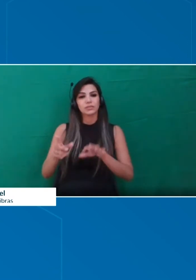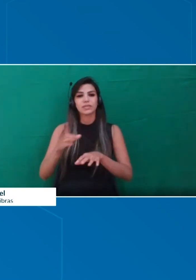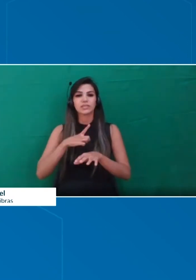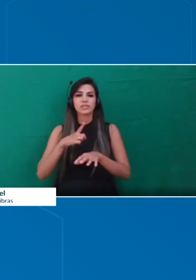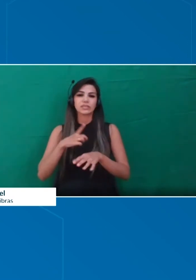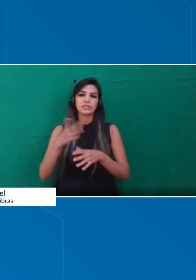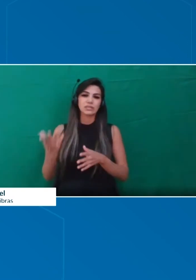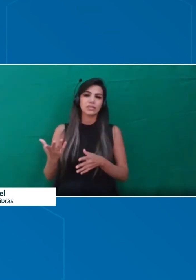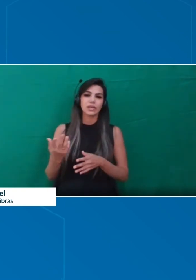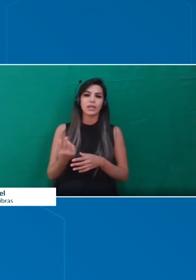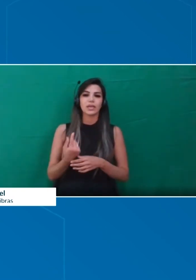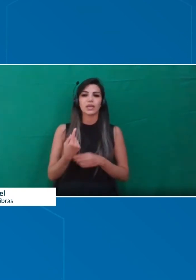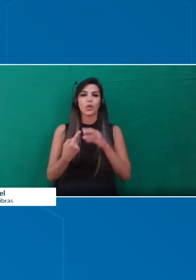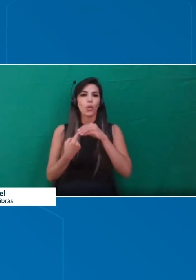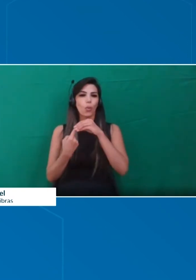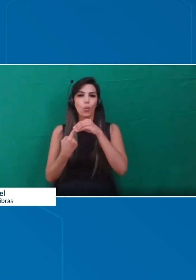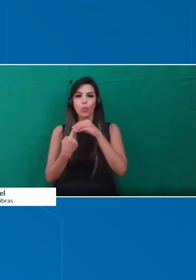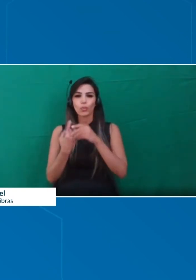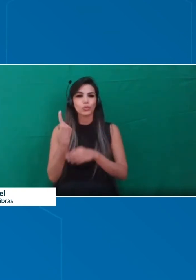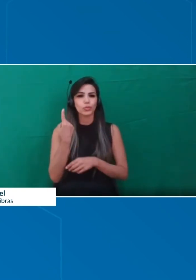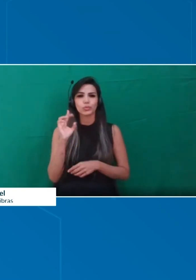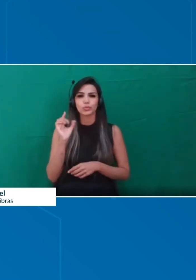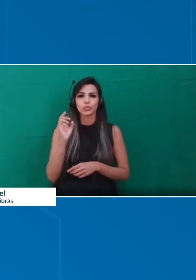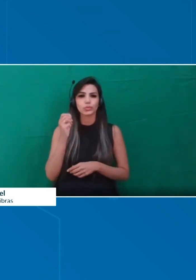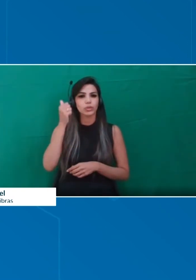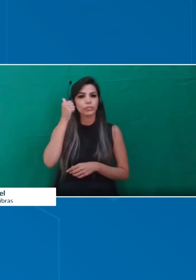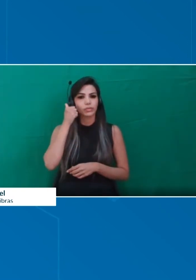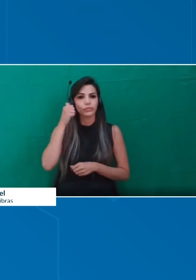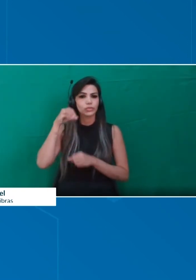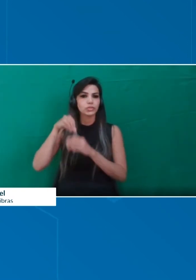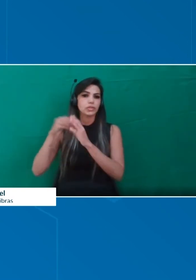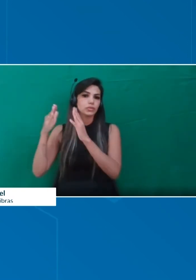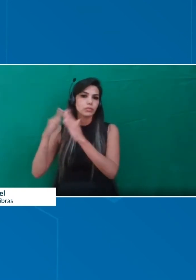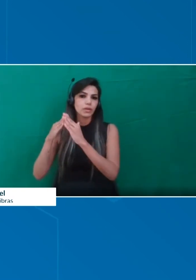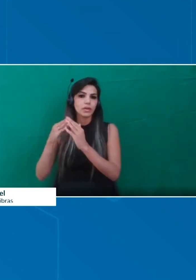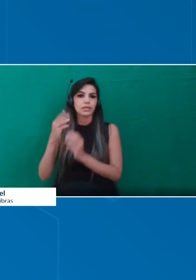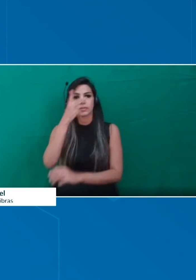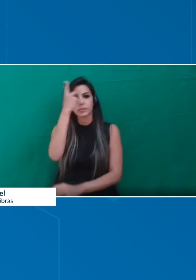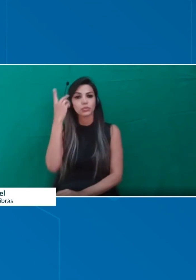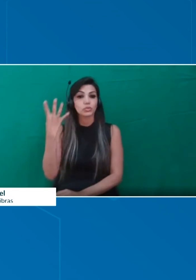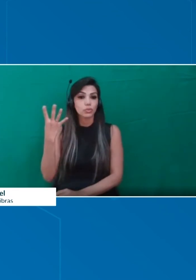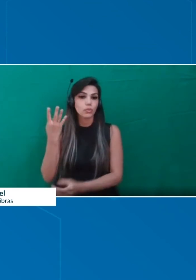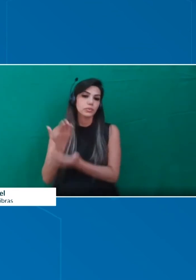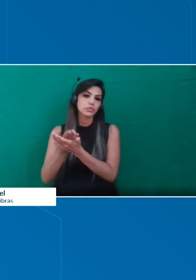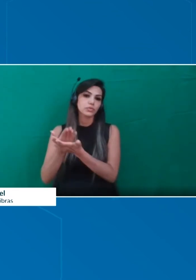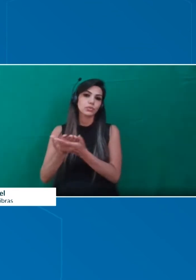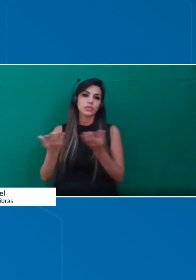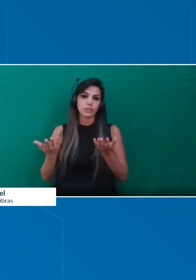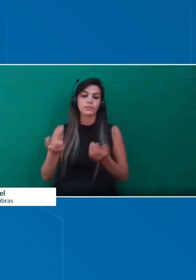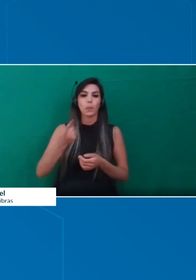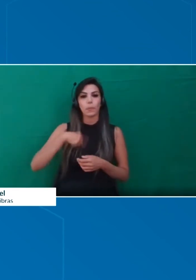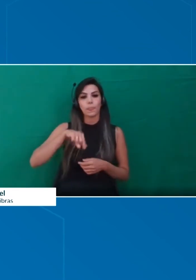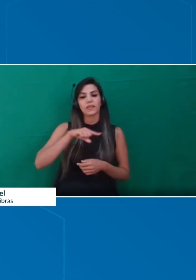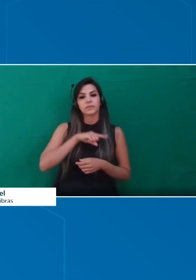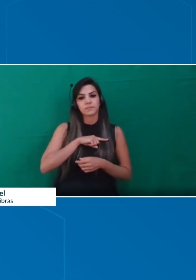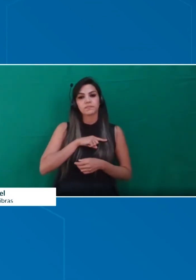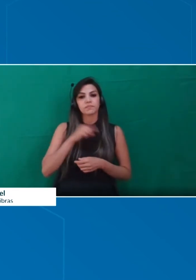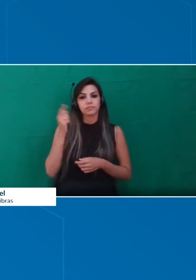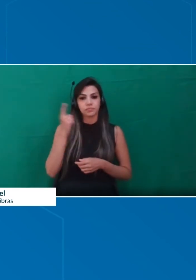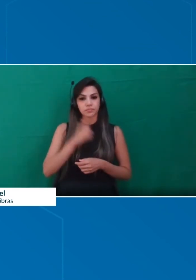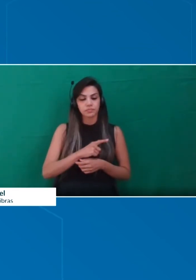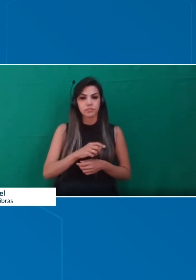ou um único smartphone numa casa e 4 pessoas estudando. Então, nós conseguimos, né? E aqueles equipamentos